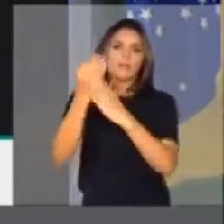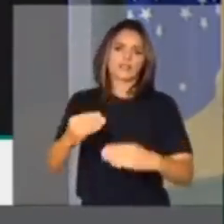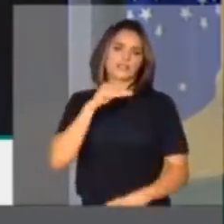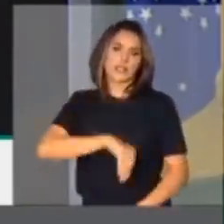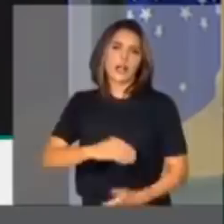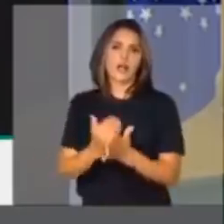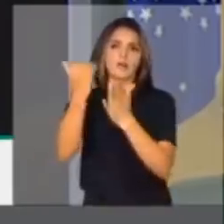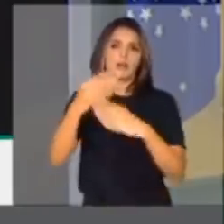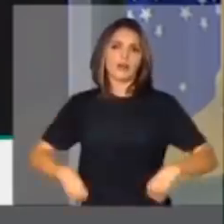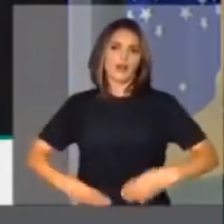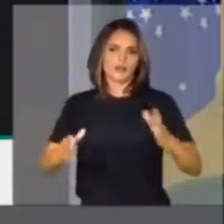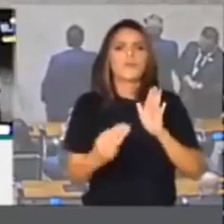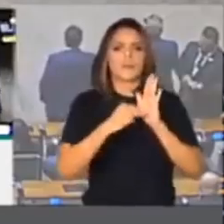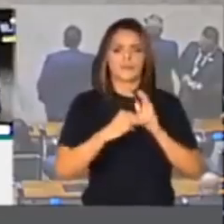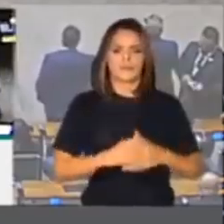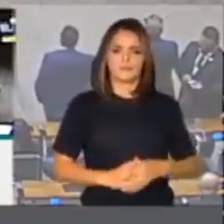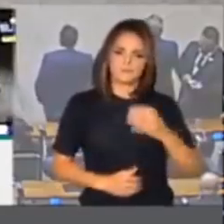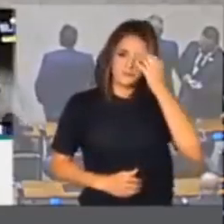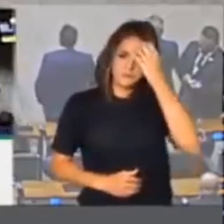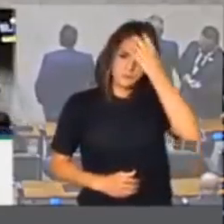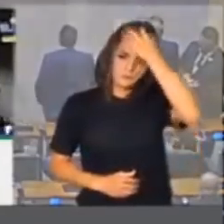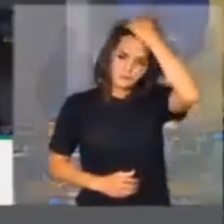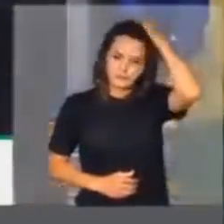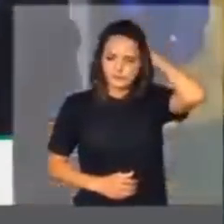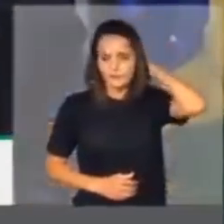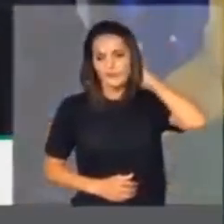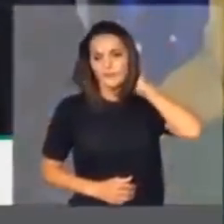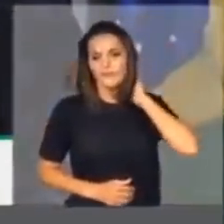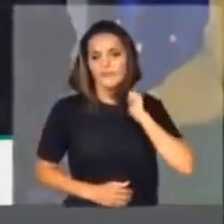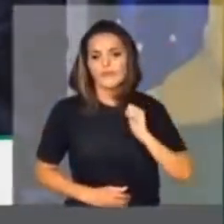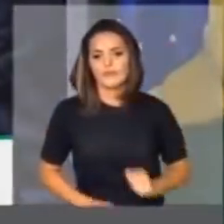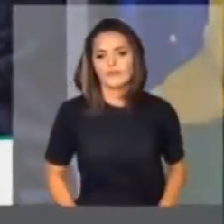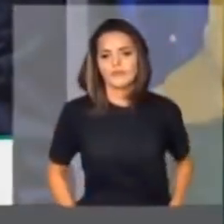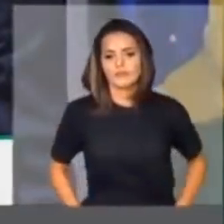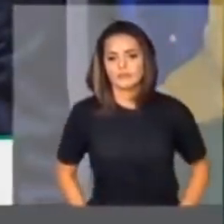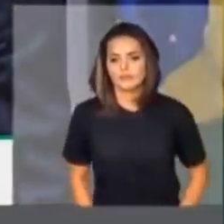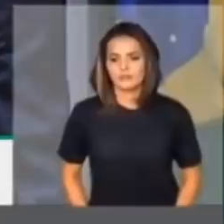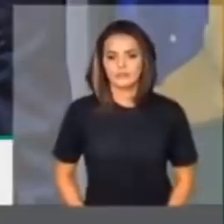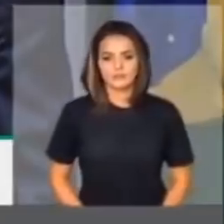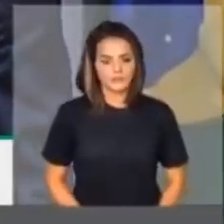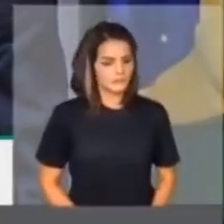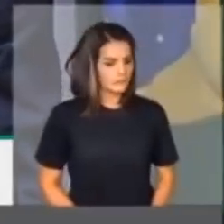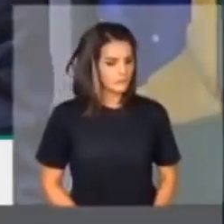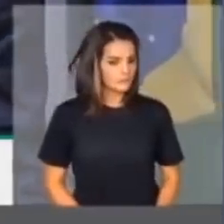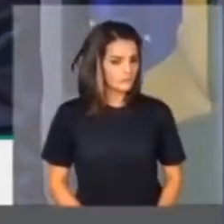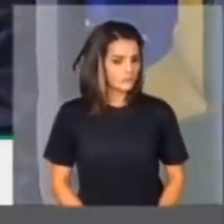salário e aumenta gasto. Obrigado, presidente. Caros colegas, não ficou muito difícil